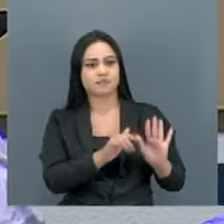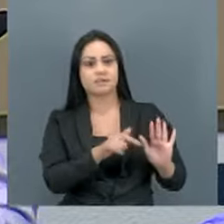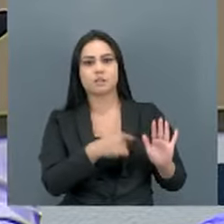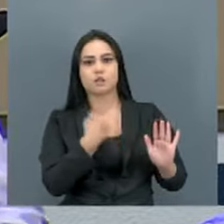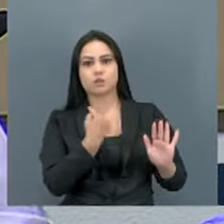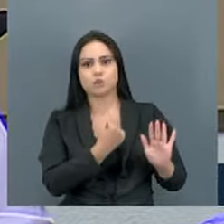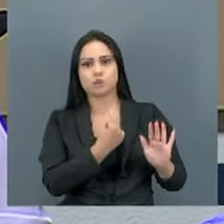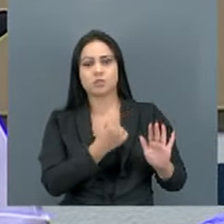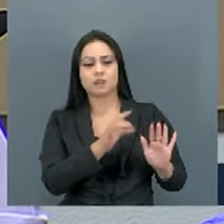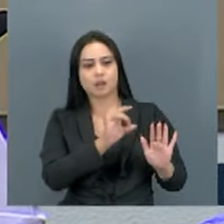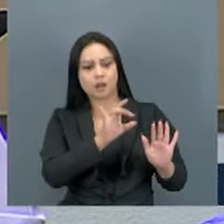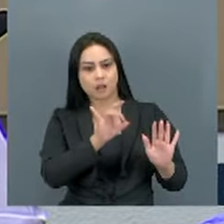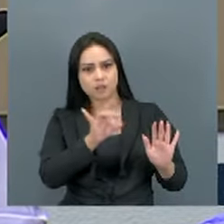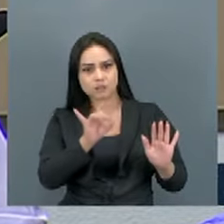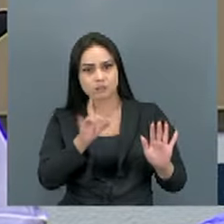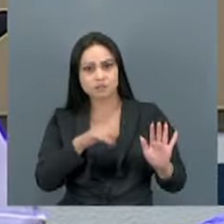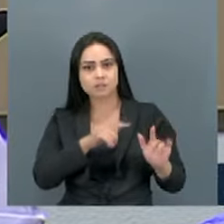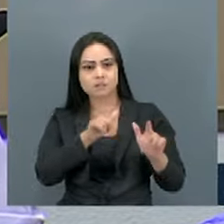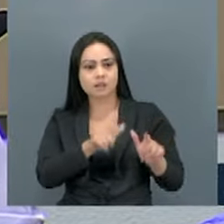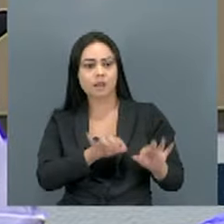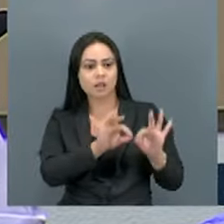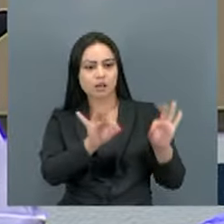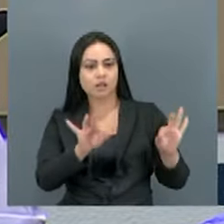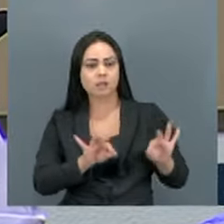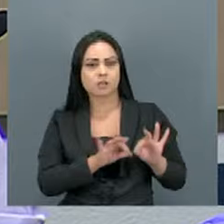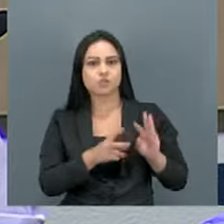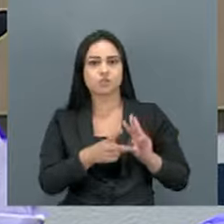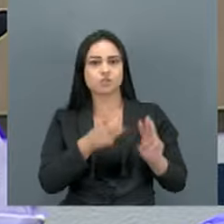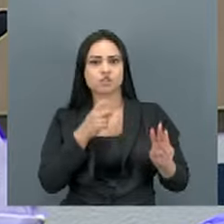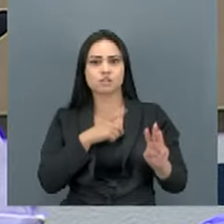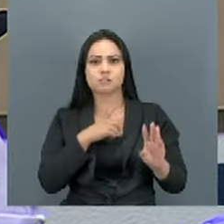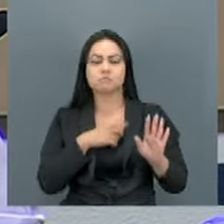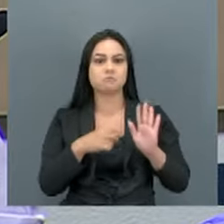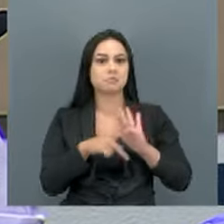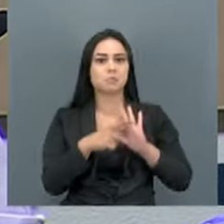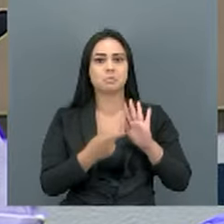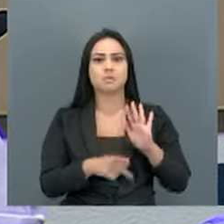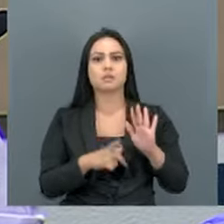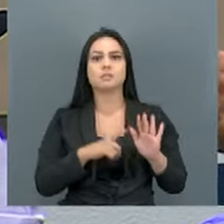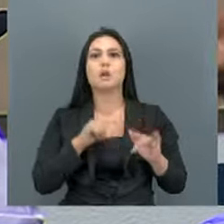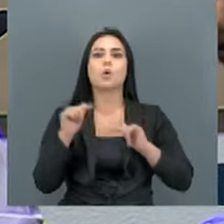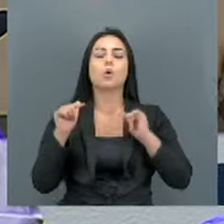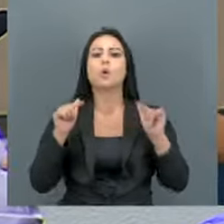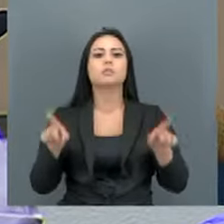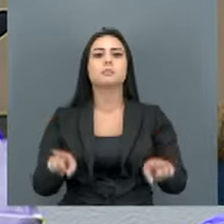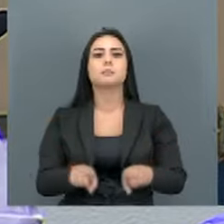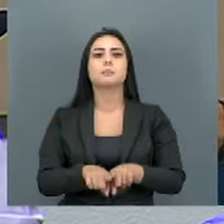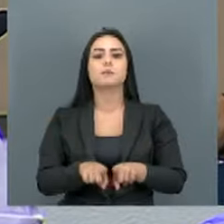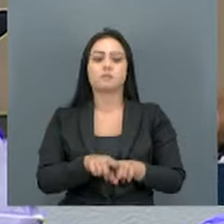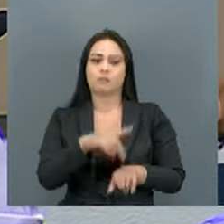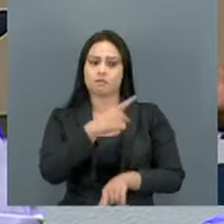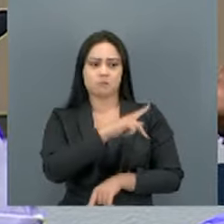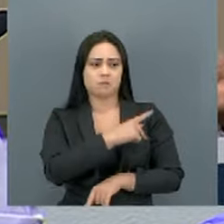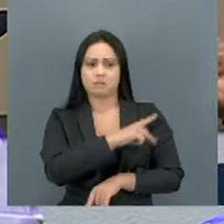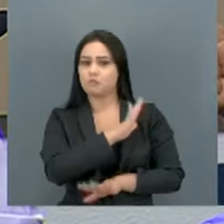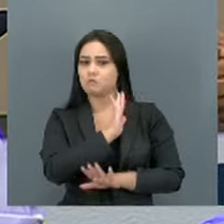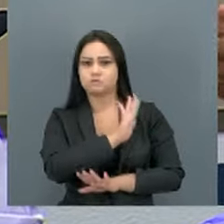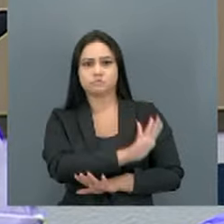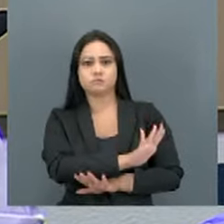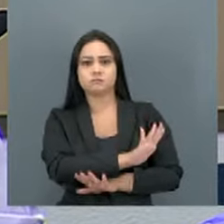somos cada terra indígena. Cada terra indígena. A outra também é dele. De